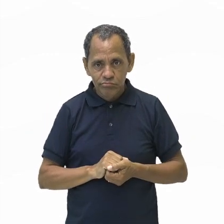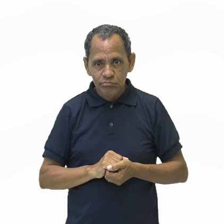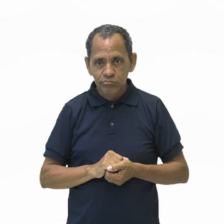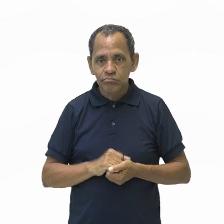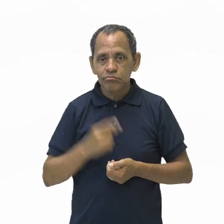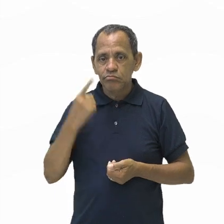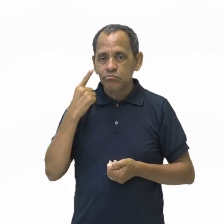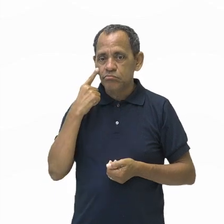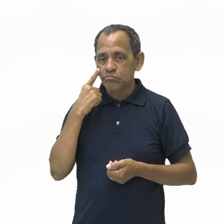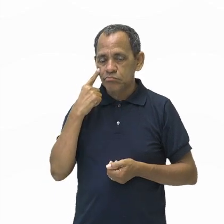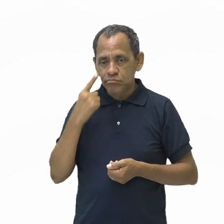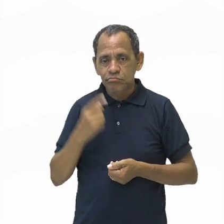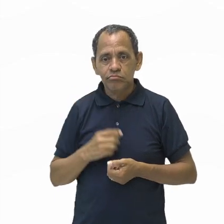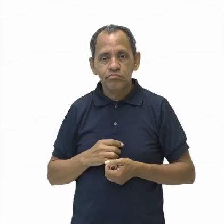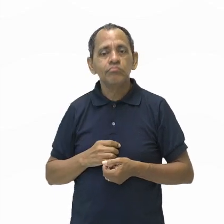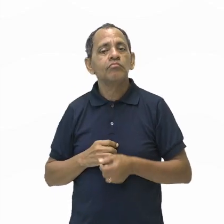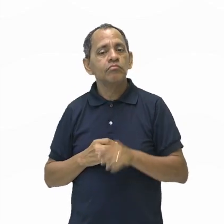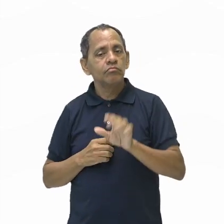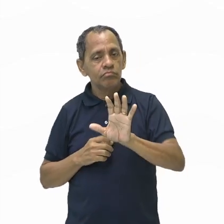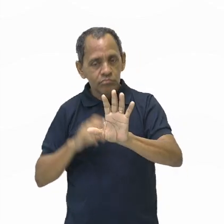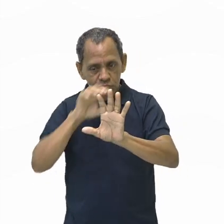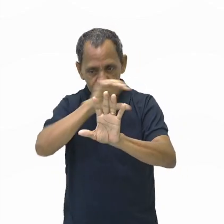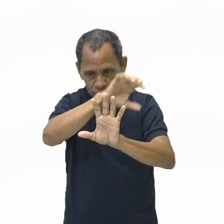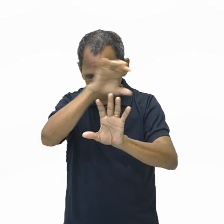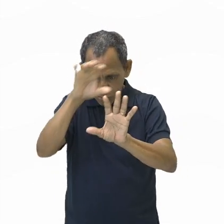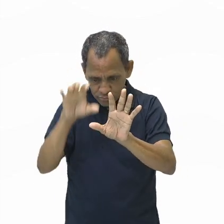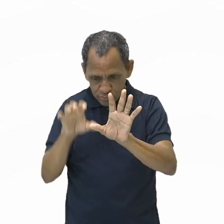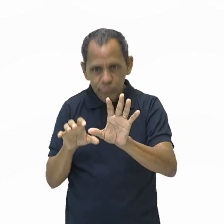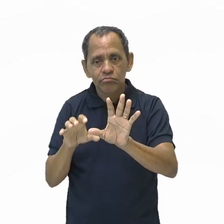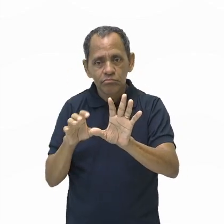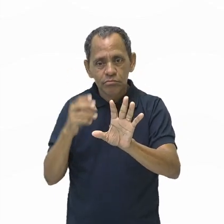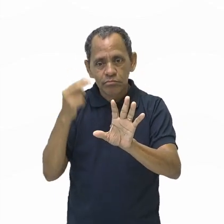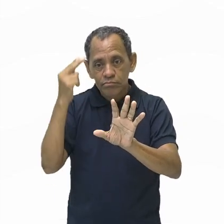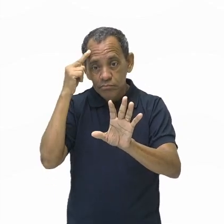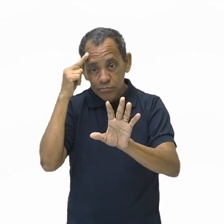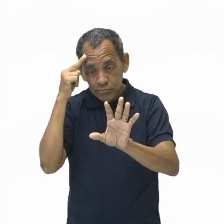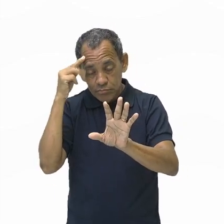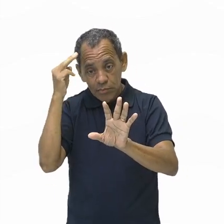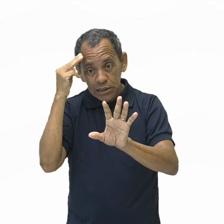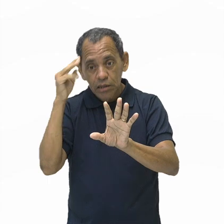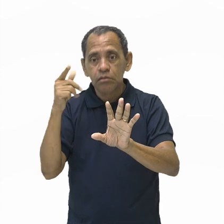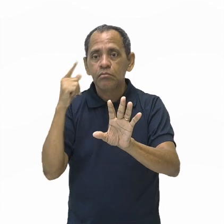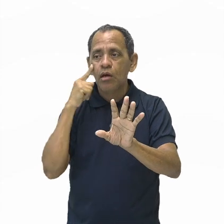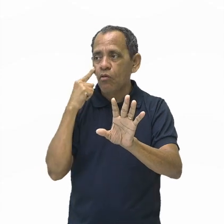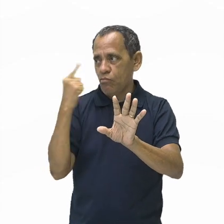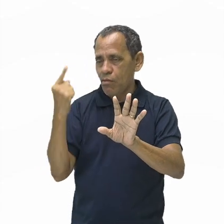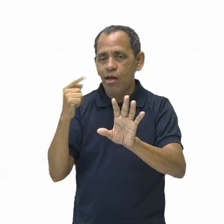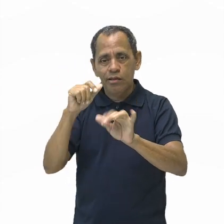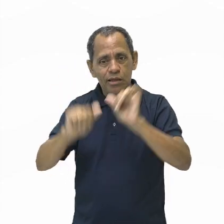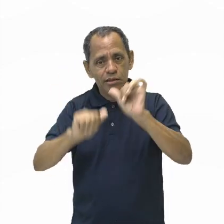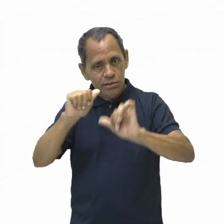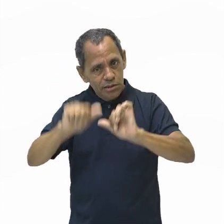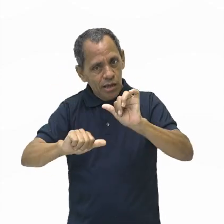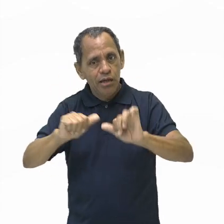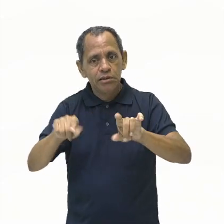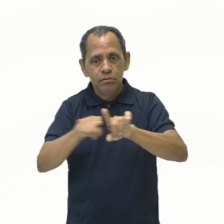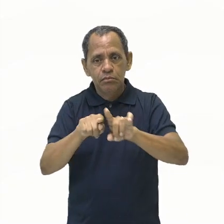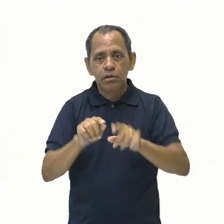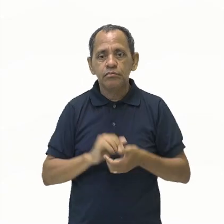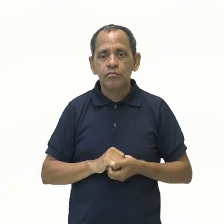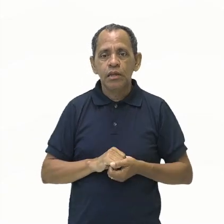um mapa mental para a gente dar uma analisada e uma profundidade maior.